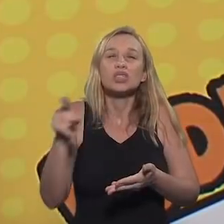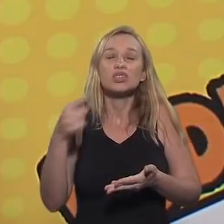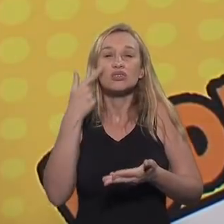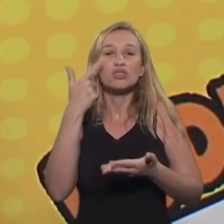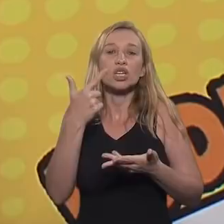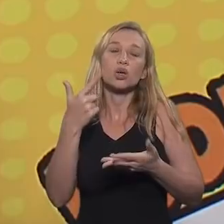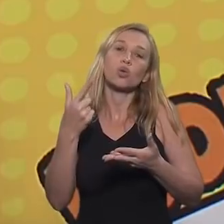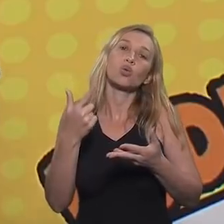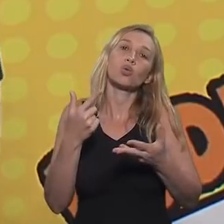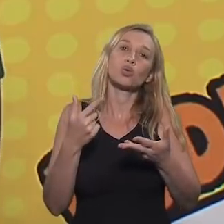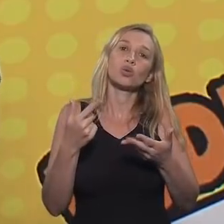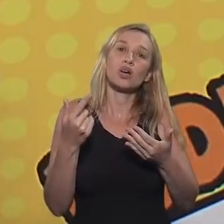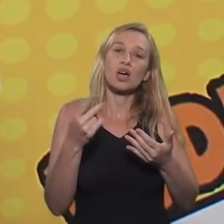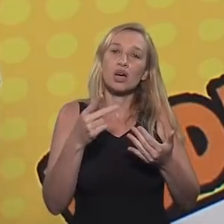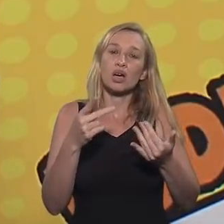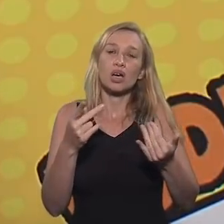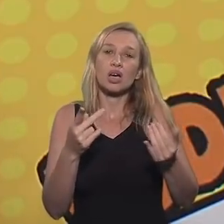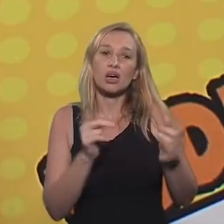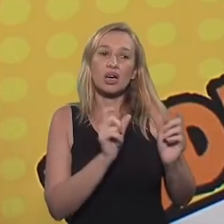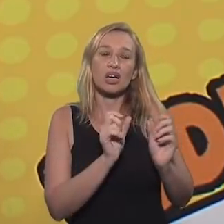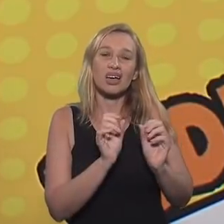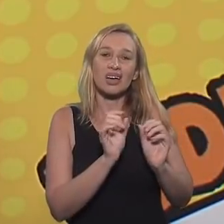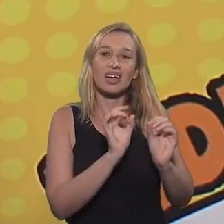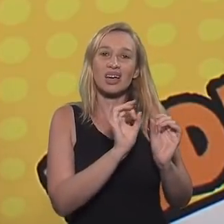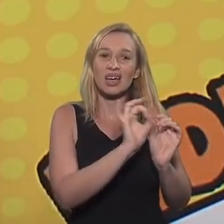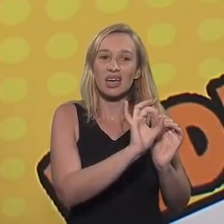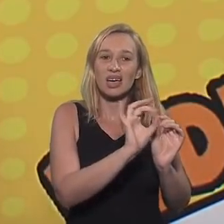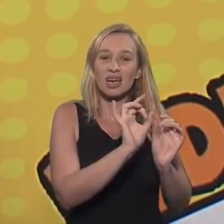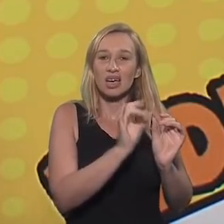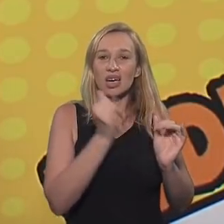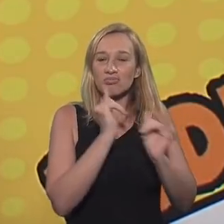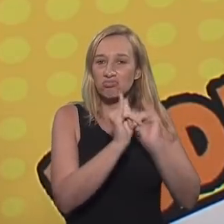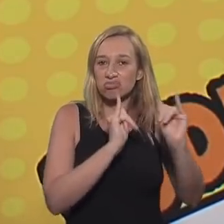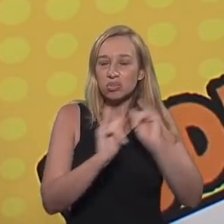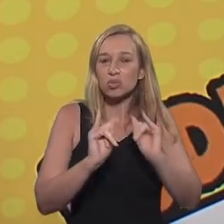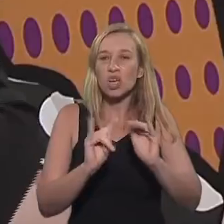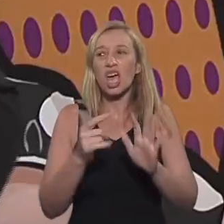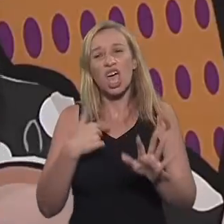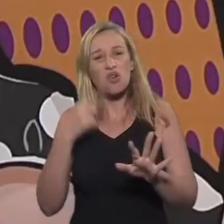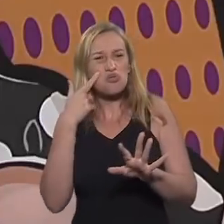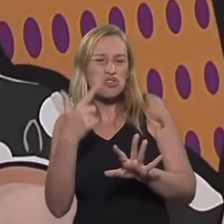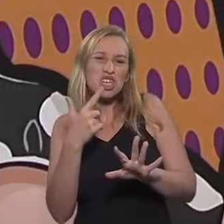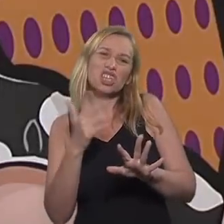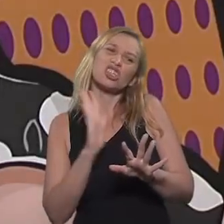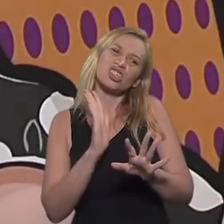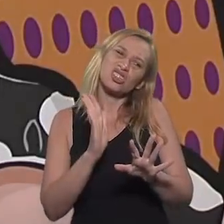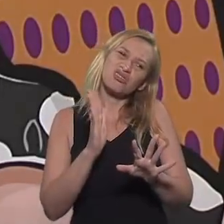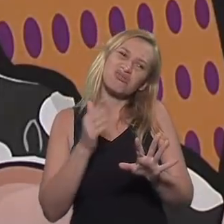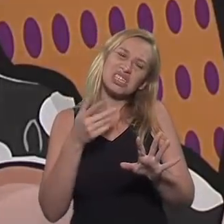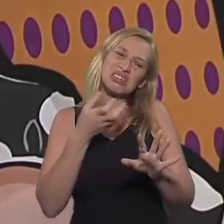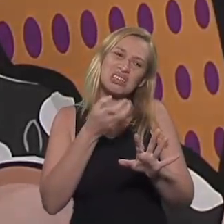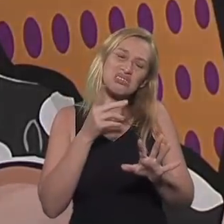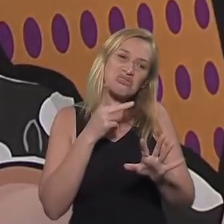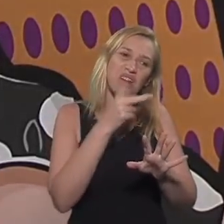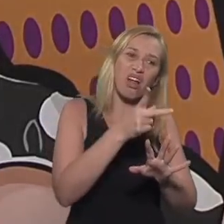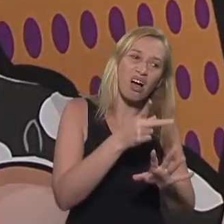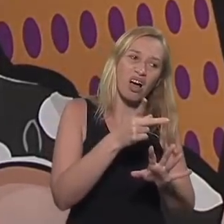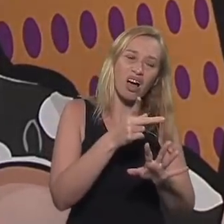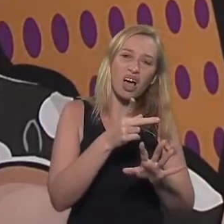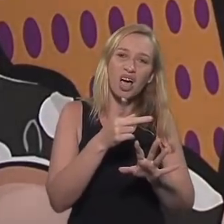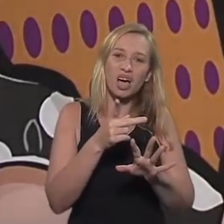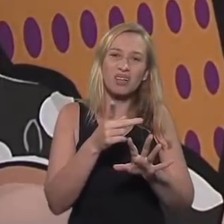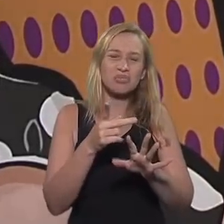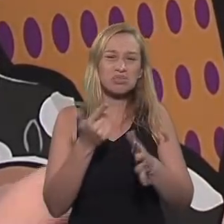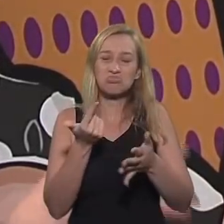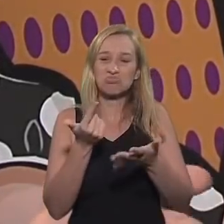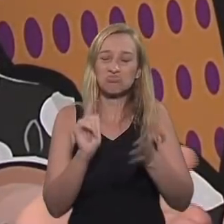esses comentários? Vocês leram, sim, né? Chegaram a ler esses comentários na rede eu social? Eu vi alguns, cheguei até a comentar, mas por fim eu decidi não falar mais nada, porque não tem